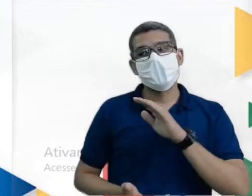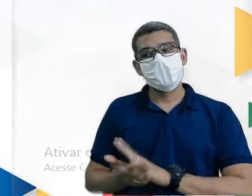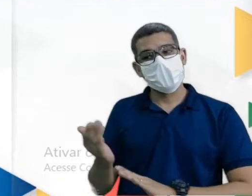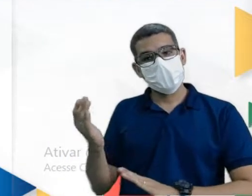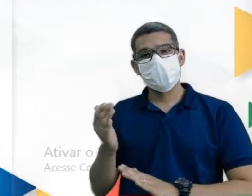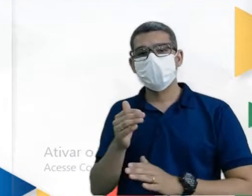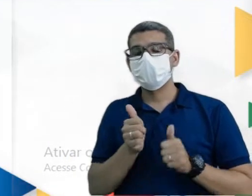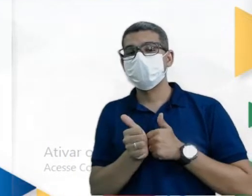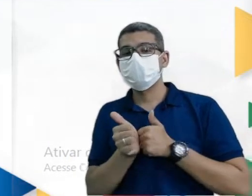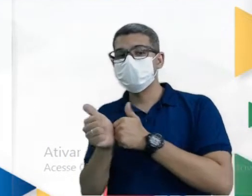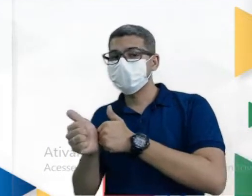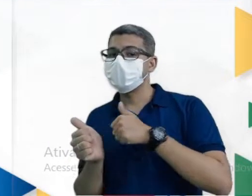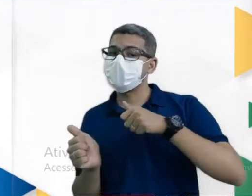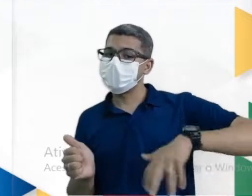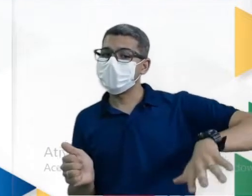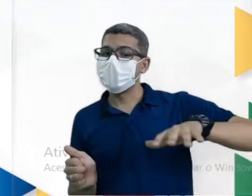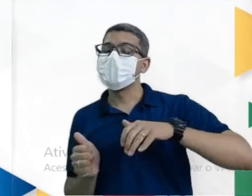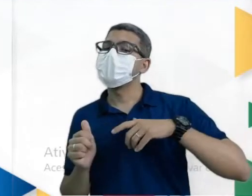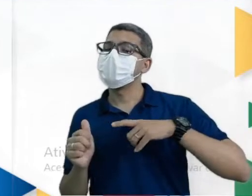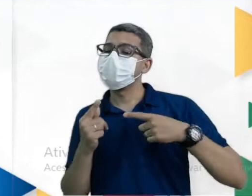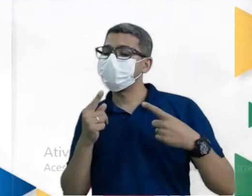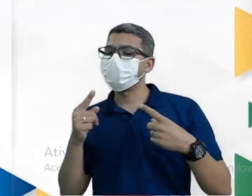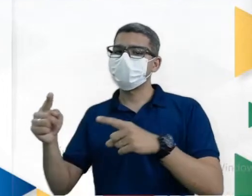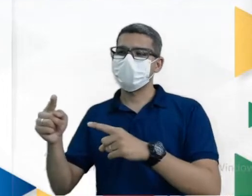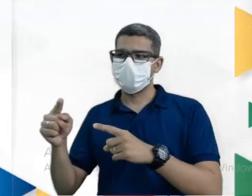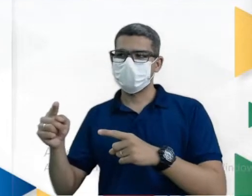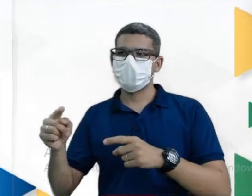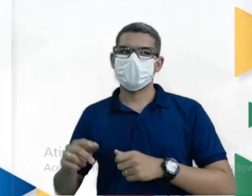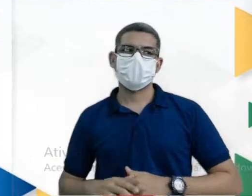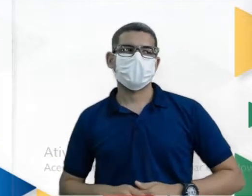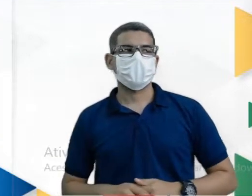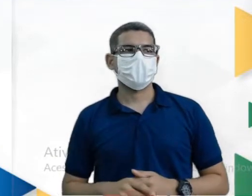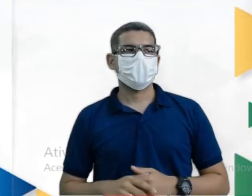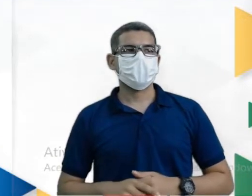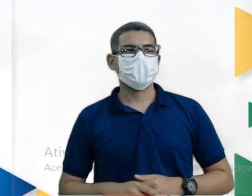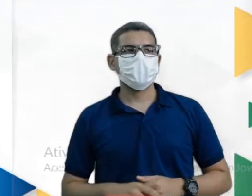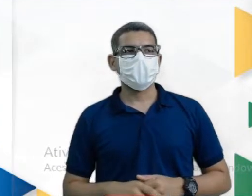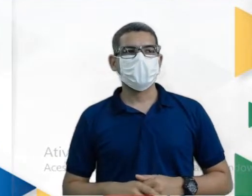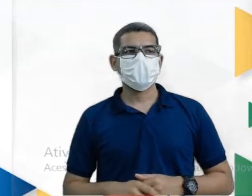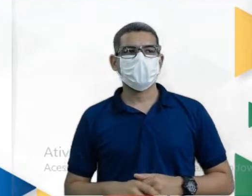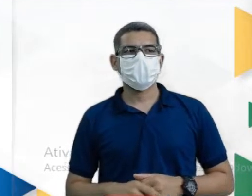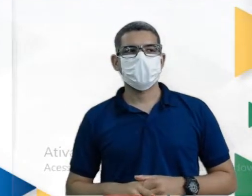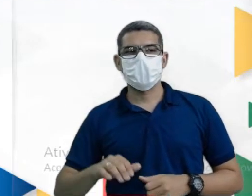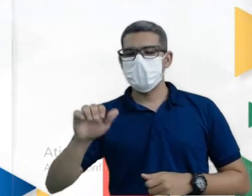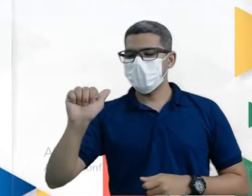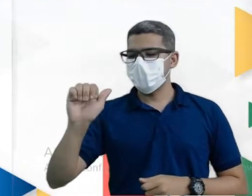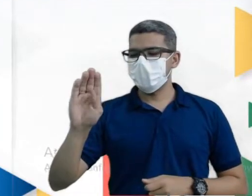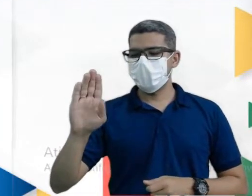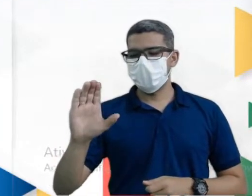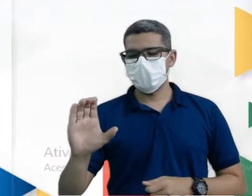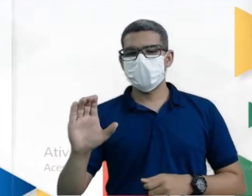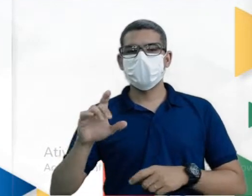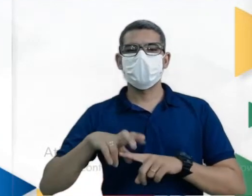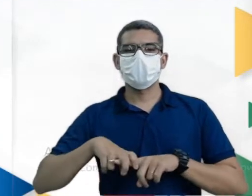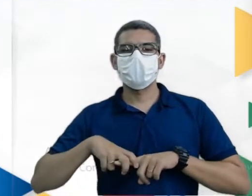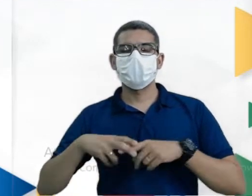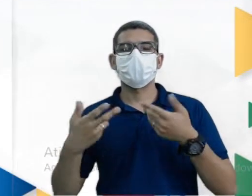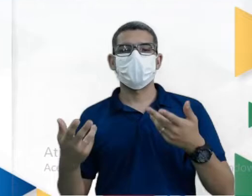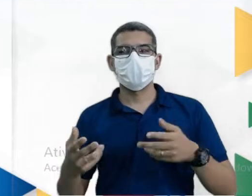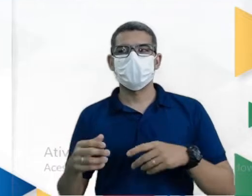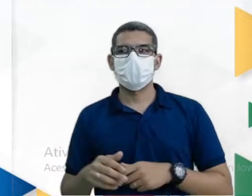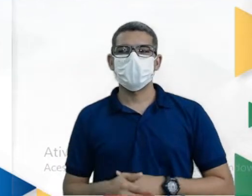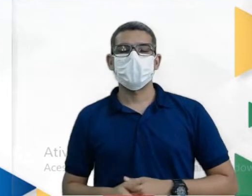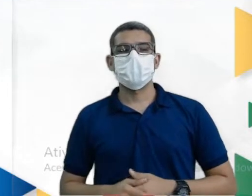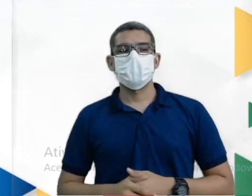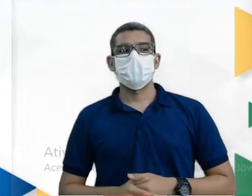sendo perseguidas por diversas razões. Eu coloquei aí de A a C, quais seriam algumas, né? Reason of